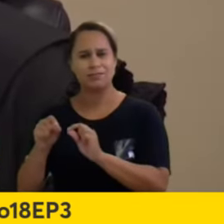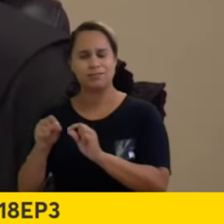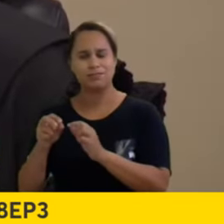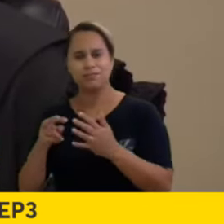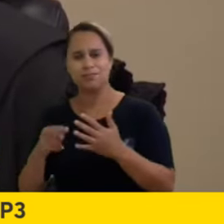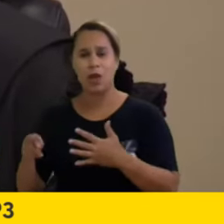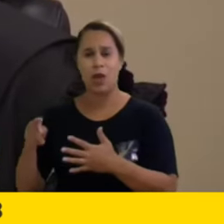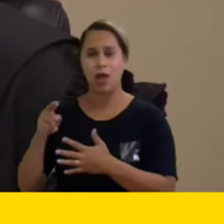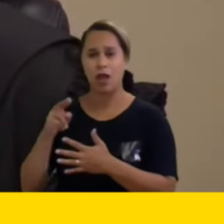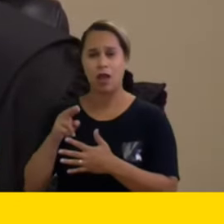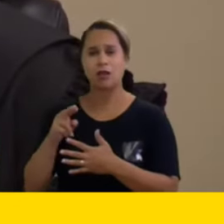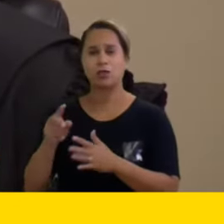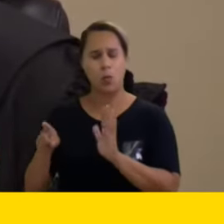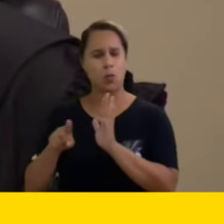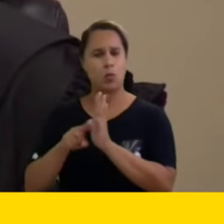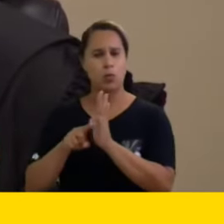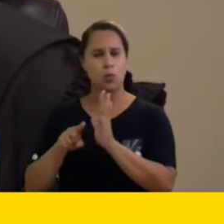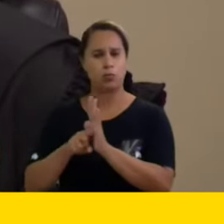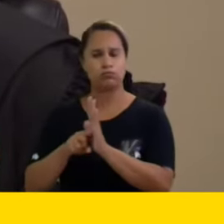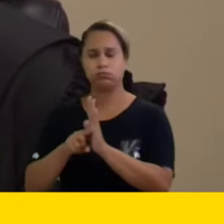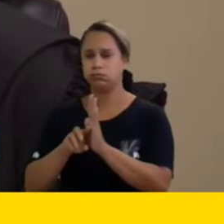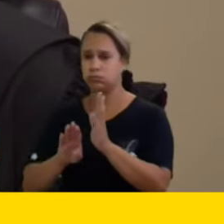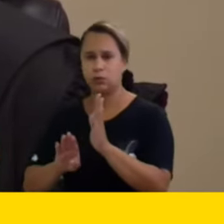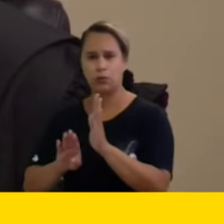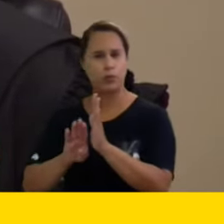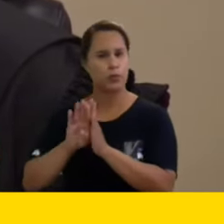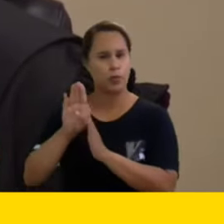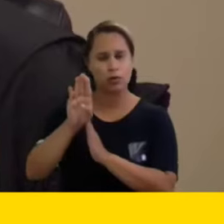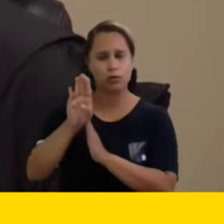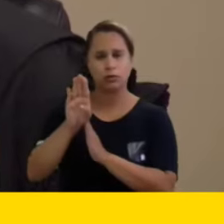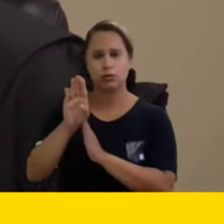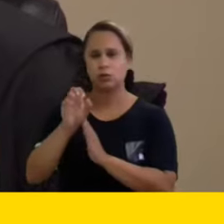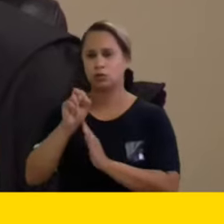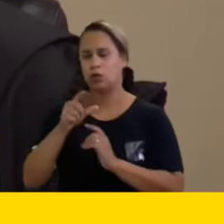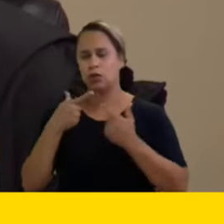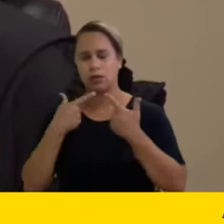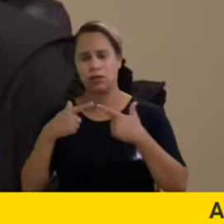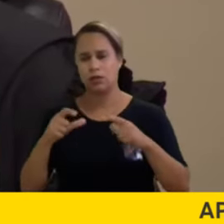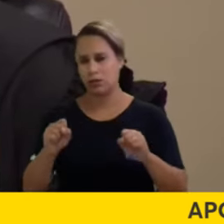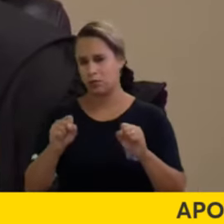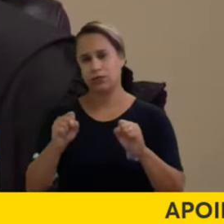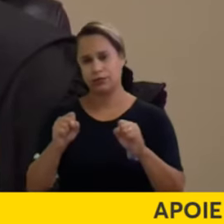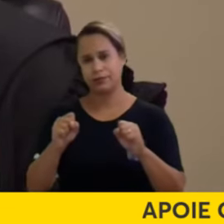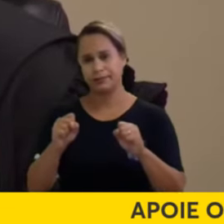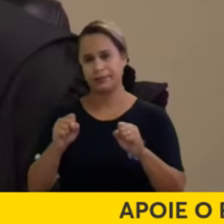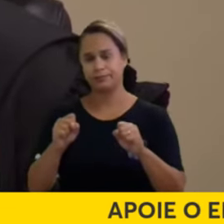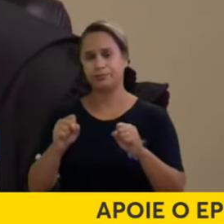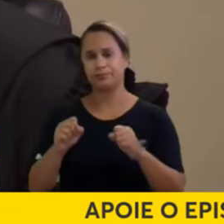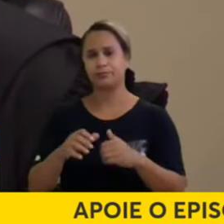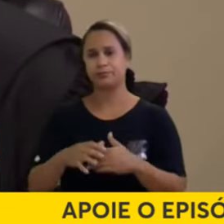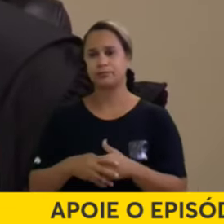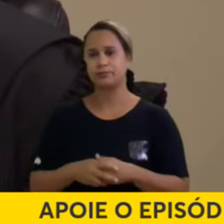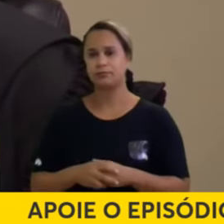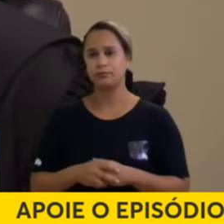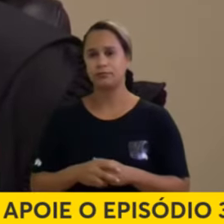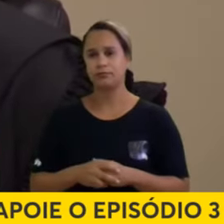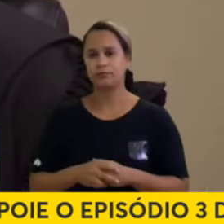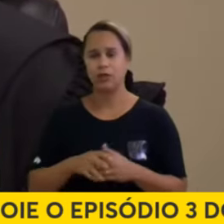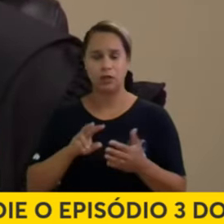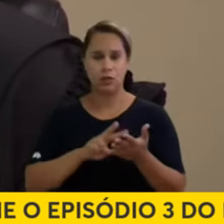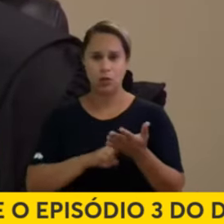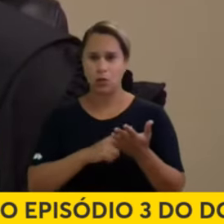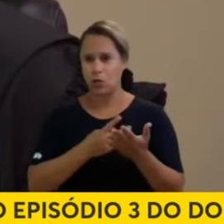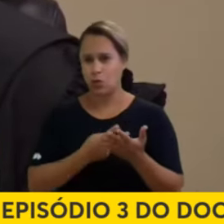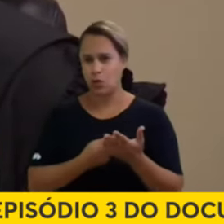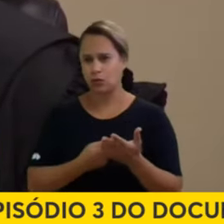signifique senão Superação do positivismo meramente linguístico dado que diz perl ao intérprete não é consentido